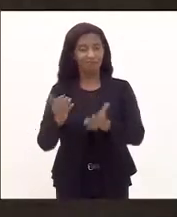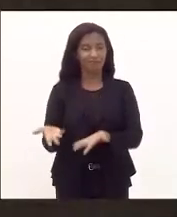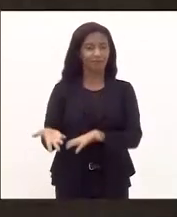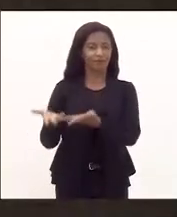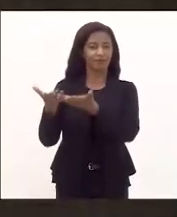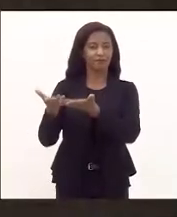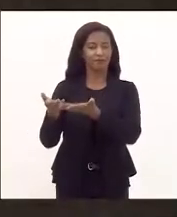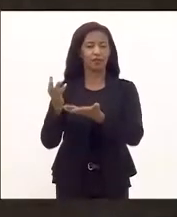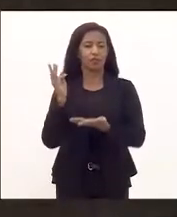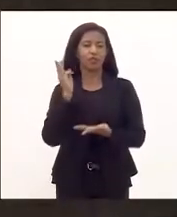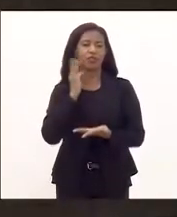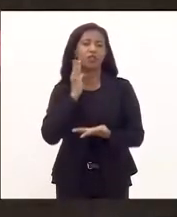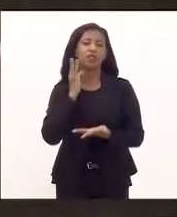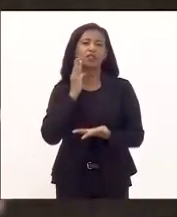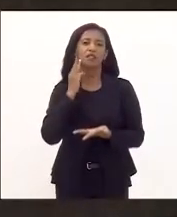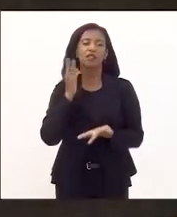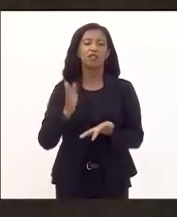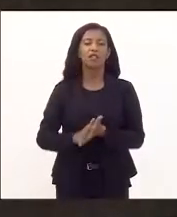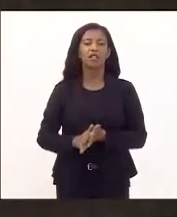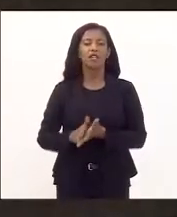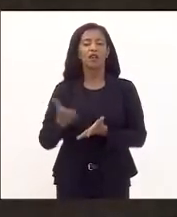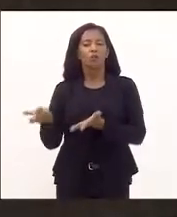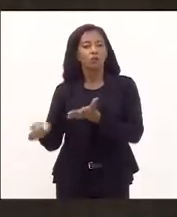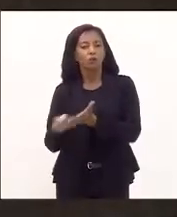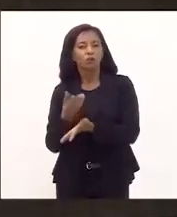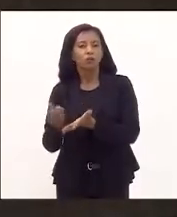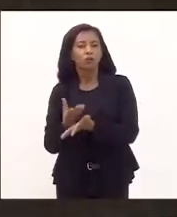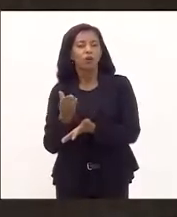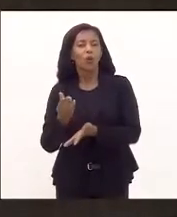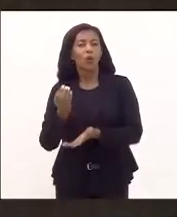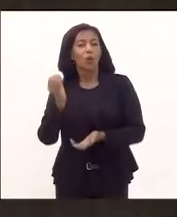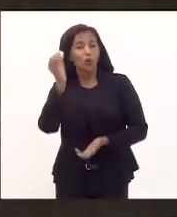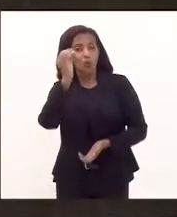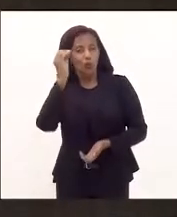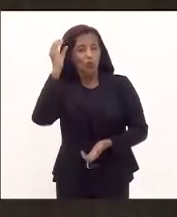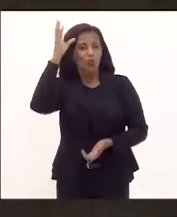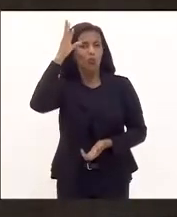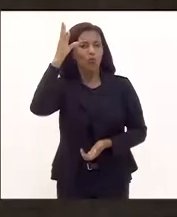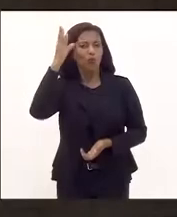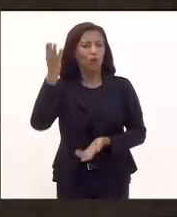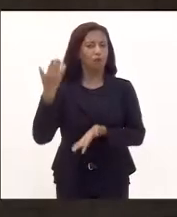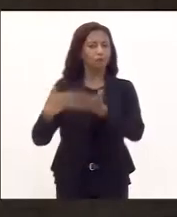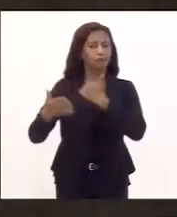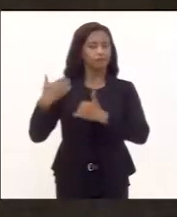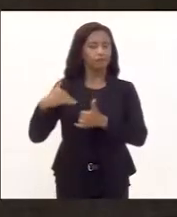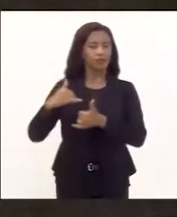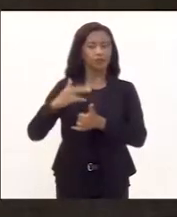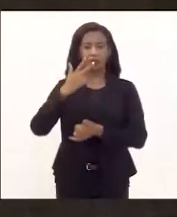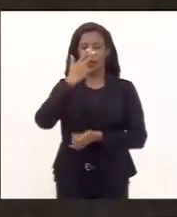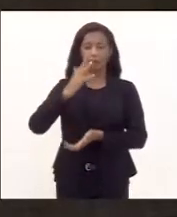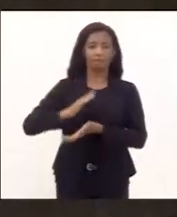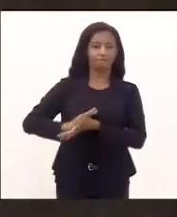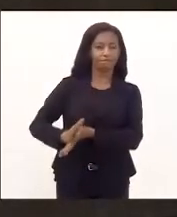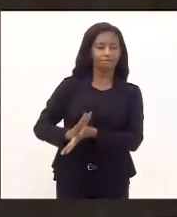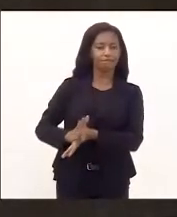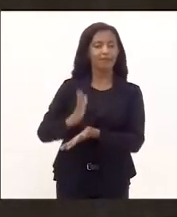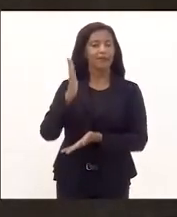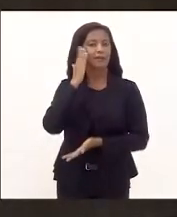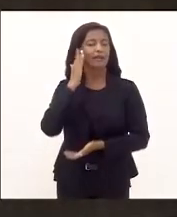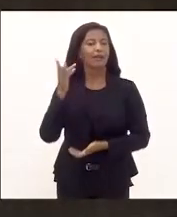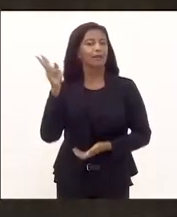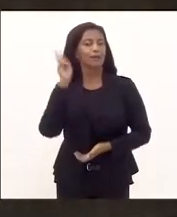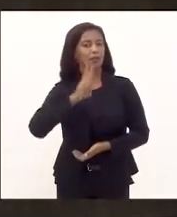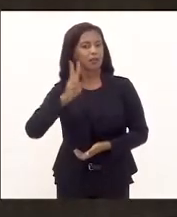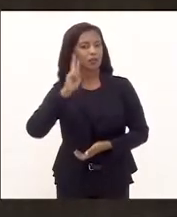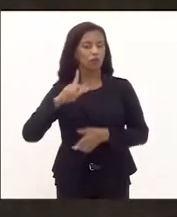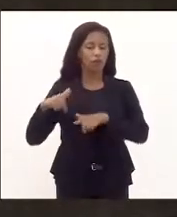querido deputado Valdec, eram iniciativas culturais extremamente marginalizadas, né? A gente sabe a história